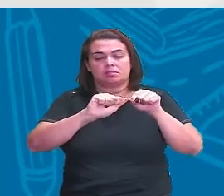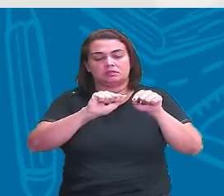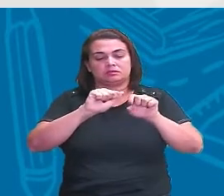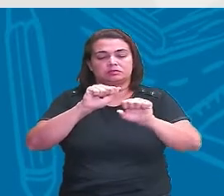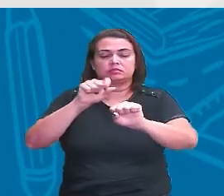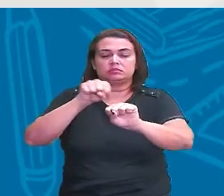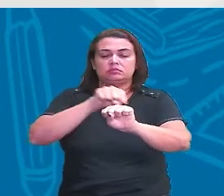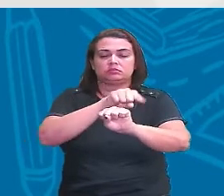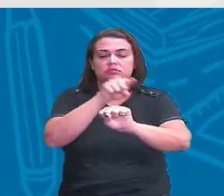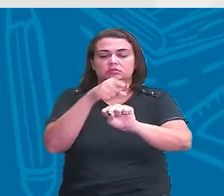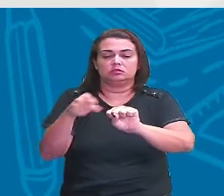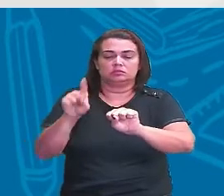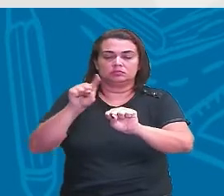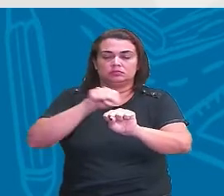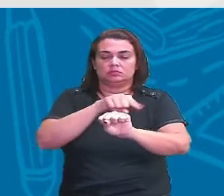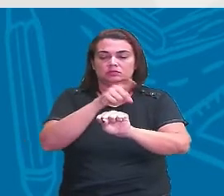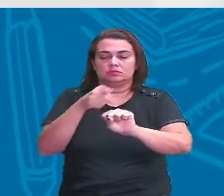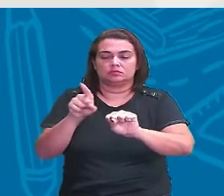dá esse som de